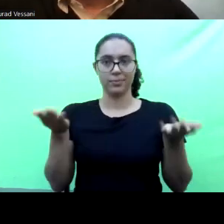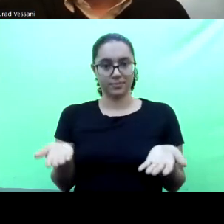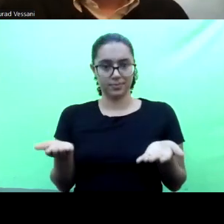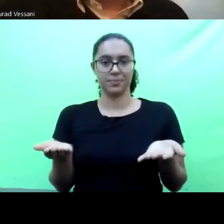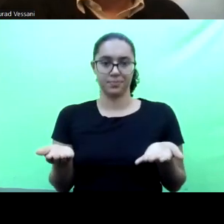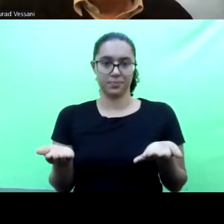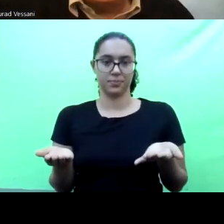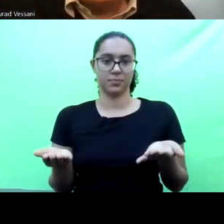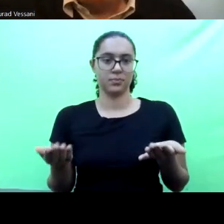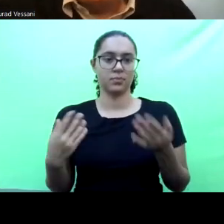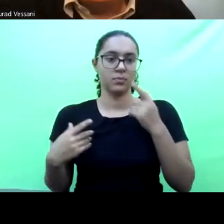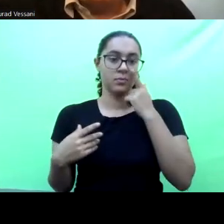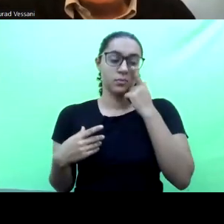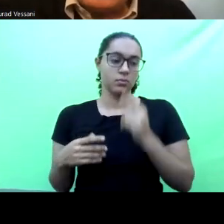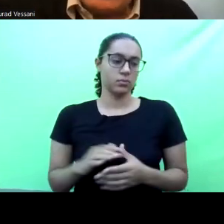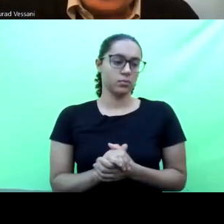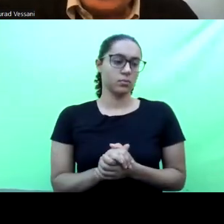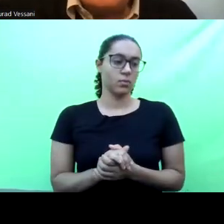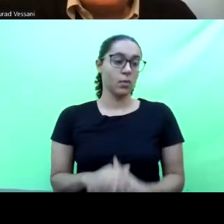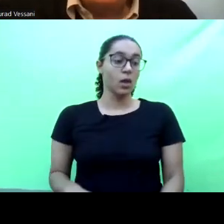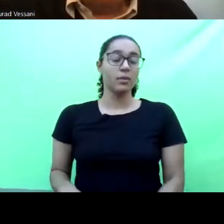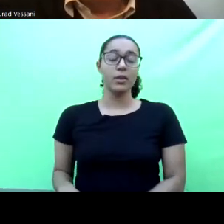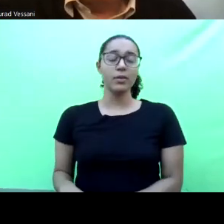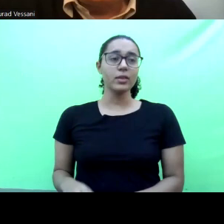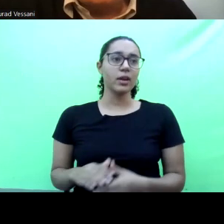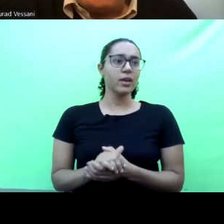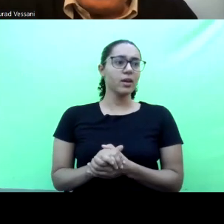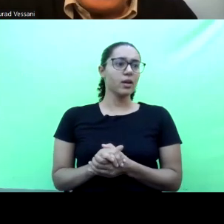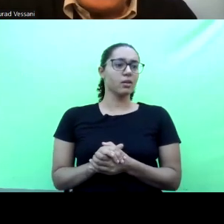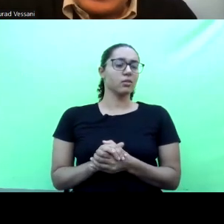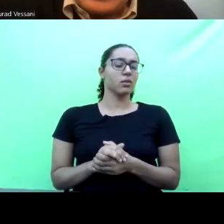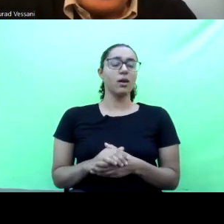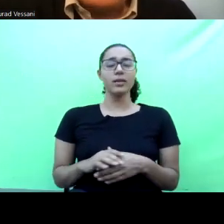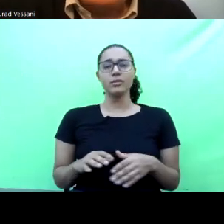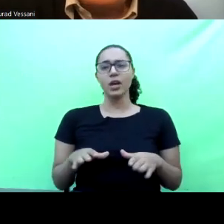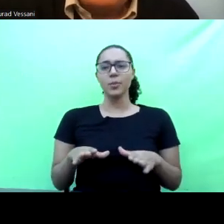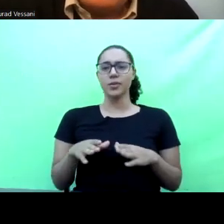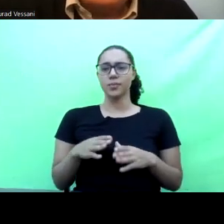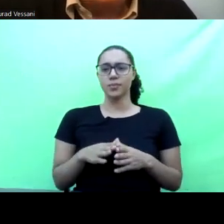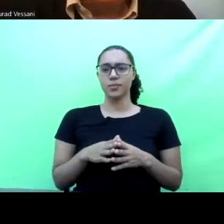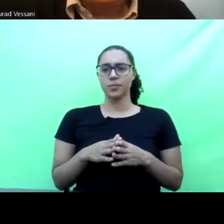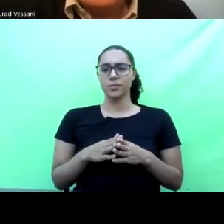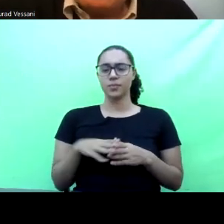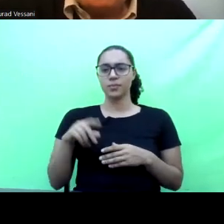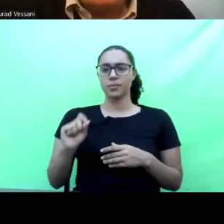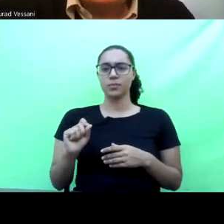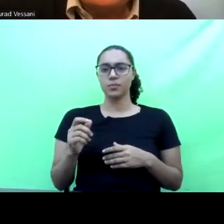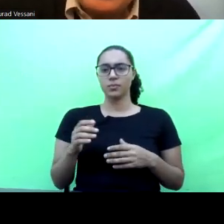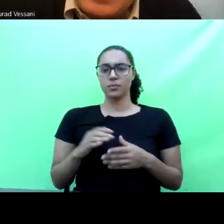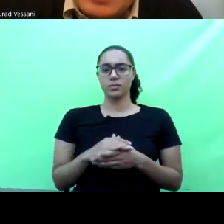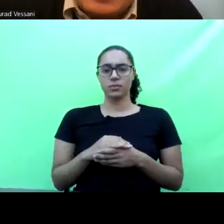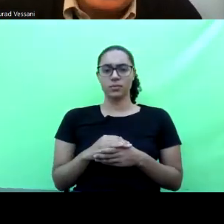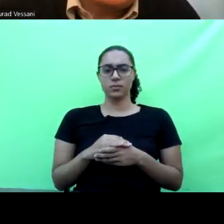sobre a pressão intraocular, agora a gente fala um pouquinho sobre o glaucoma em si, né? Que tipos de glaucoma